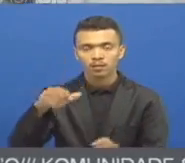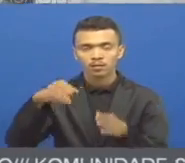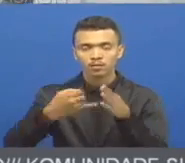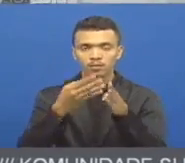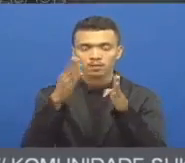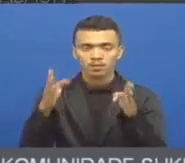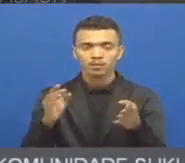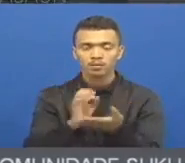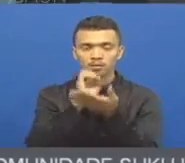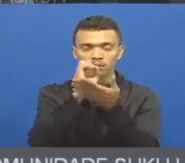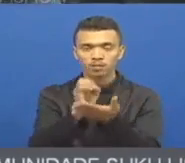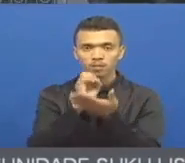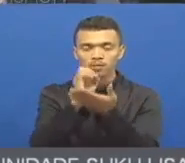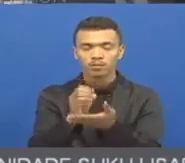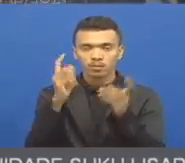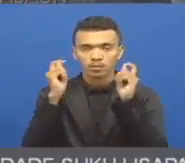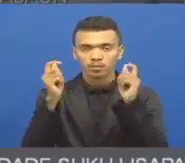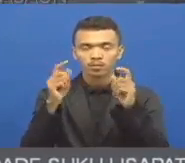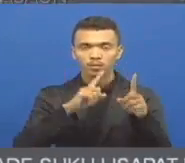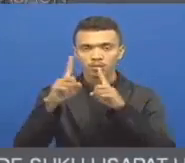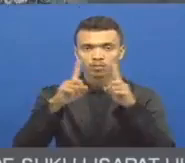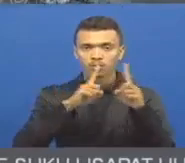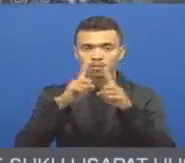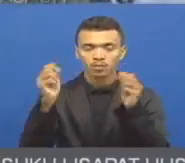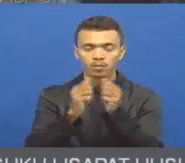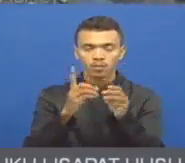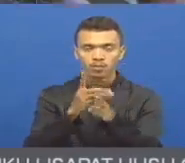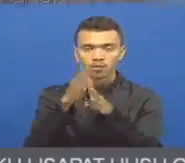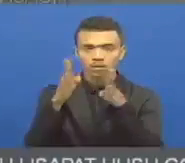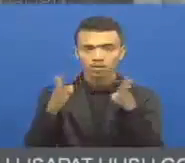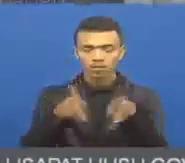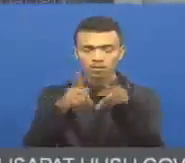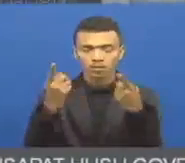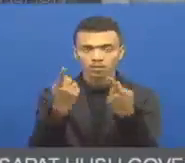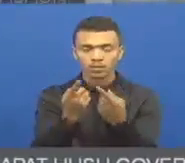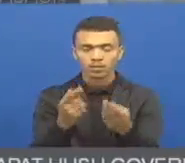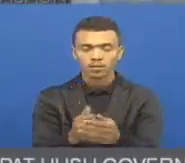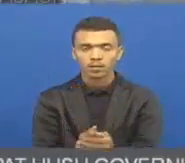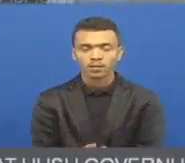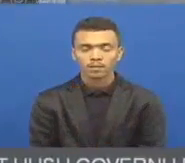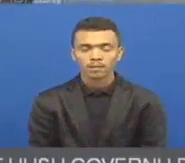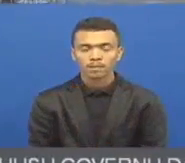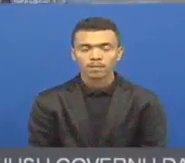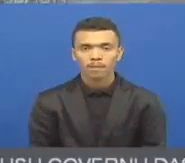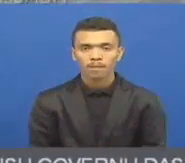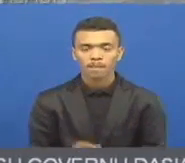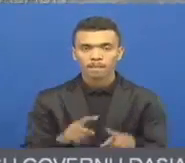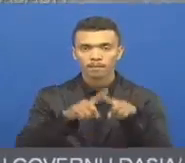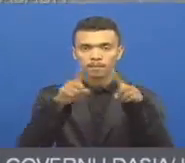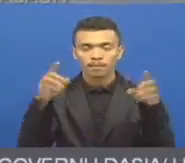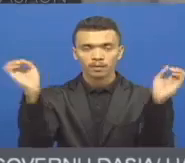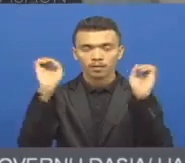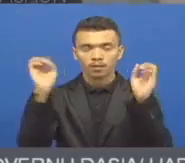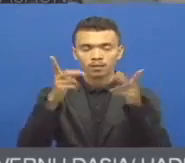jornalista destacado e Cusiambeno, tenta confirma o diretor empresa construtora, Irmão Timor Unipessoal Limitada. Mas bela